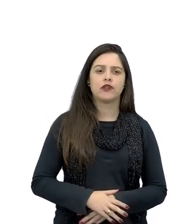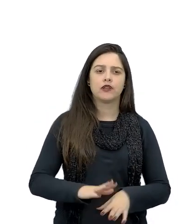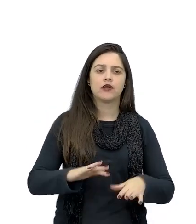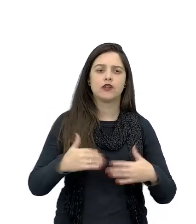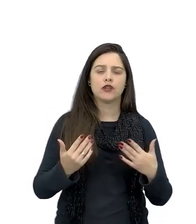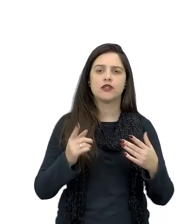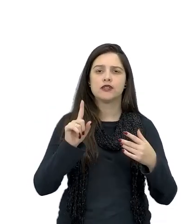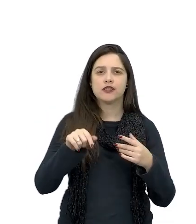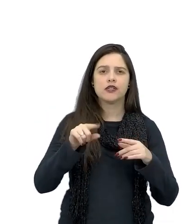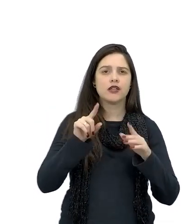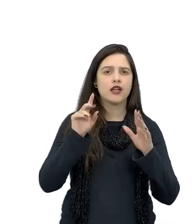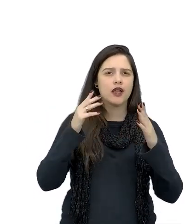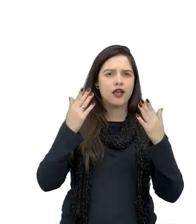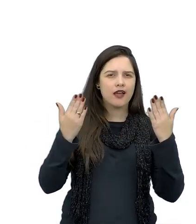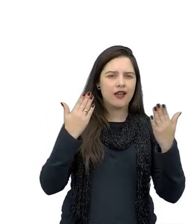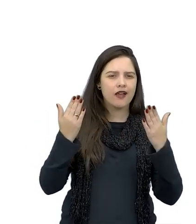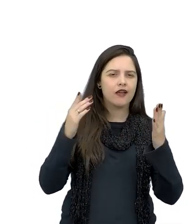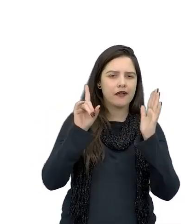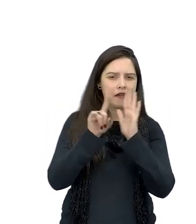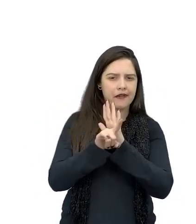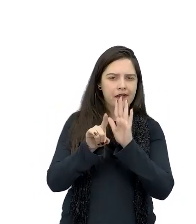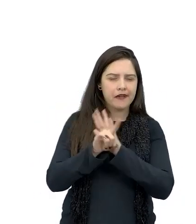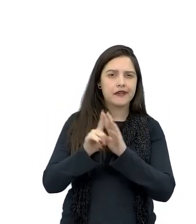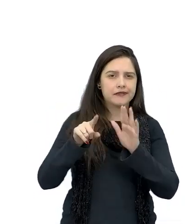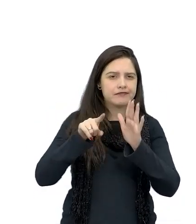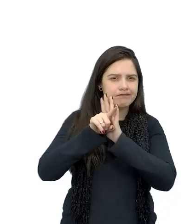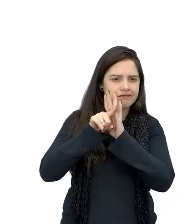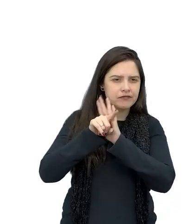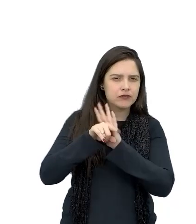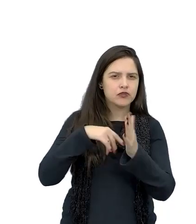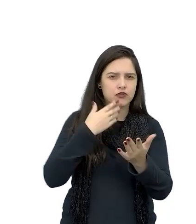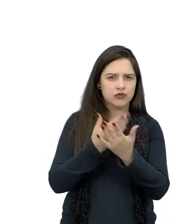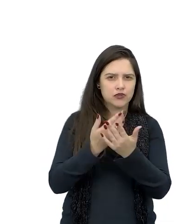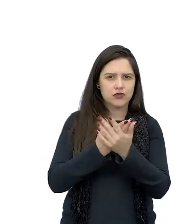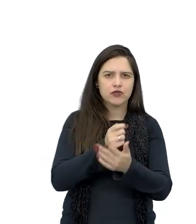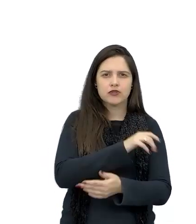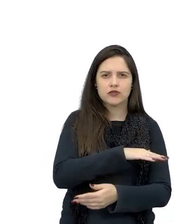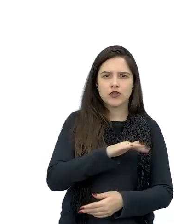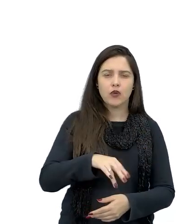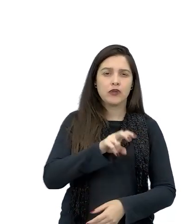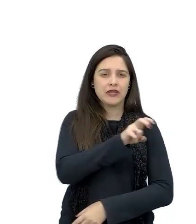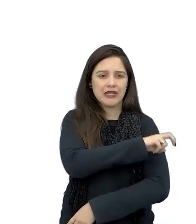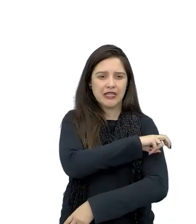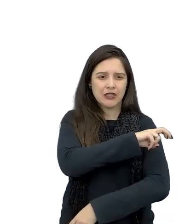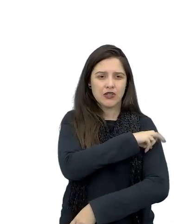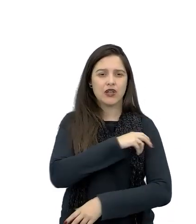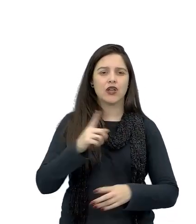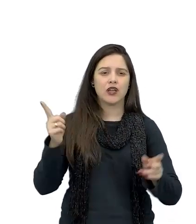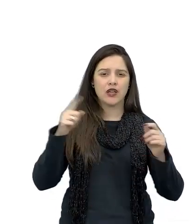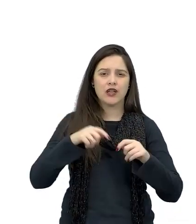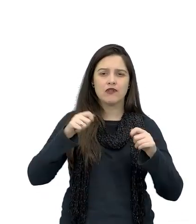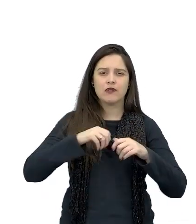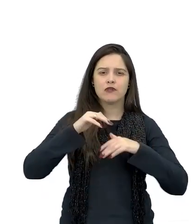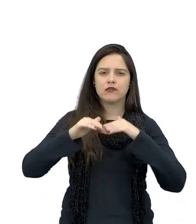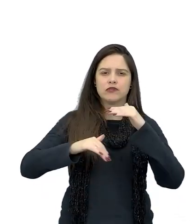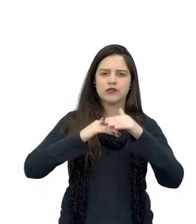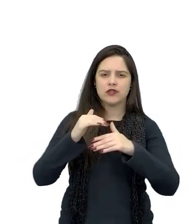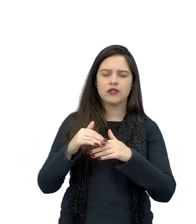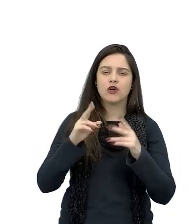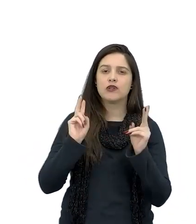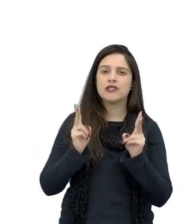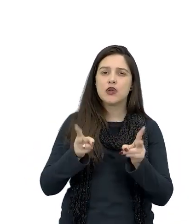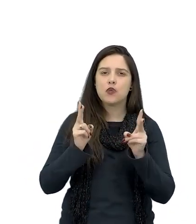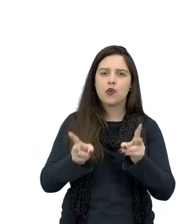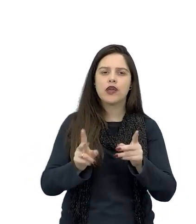sendo a questão da pontuação um aspecto tão necessário para o estudante que está no 5º ano, devemos, ao final dessa